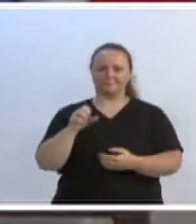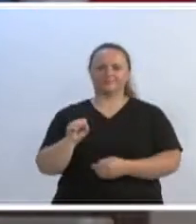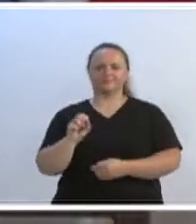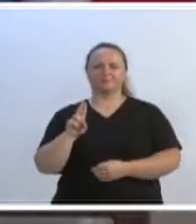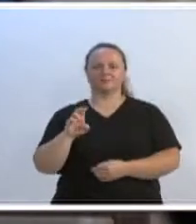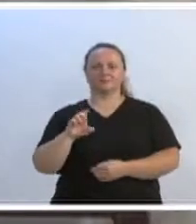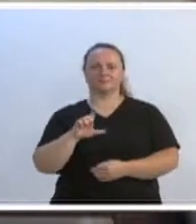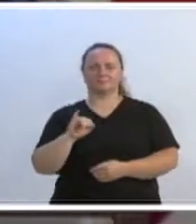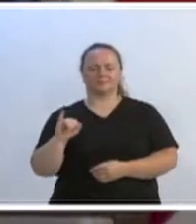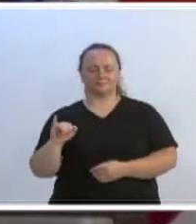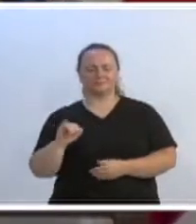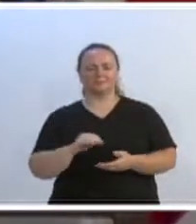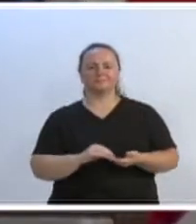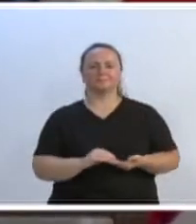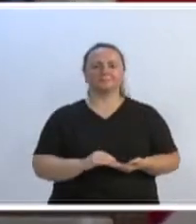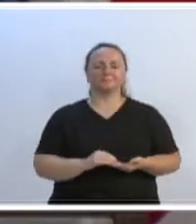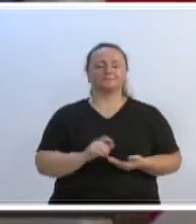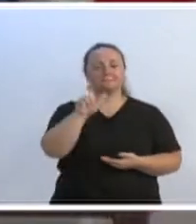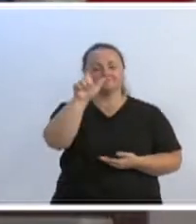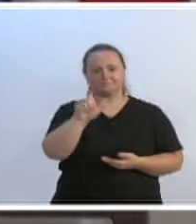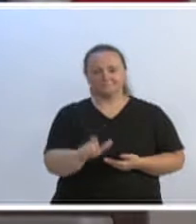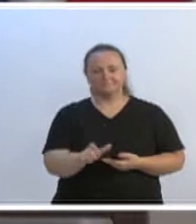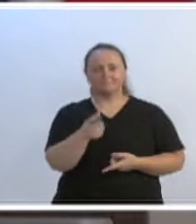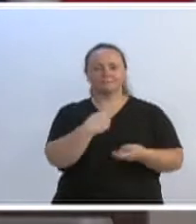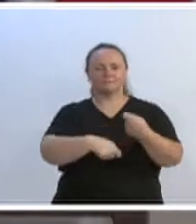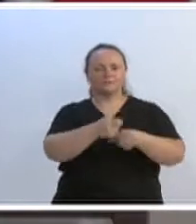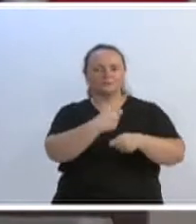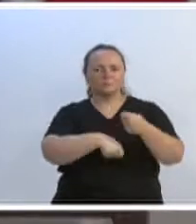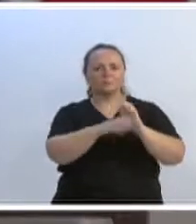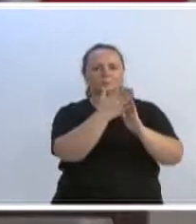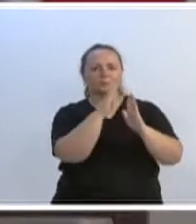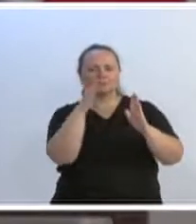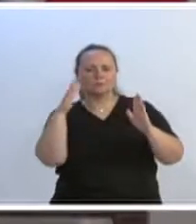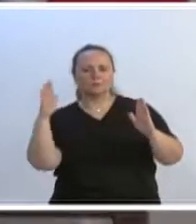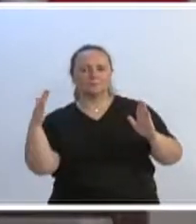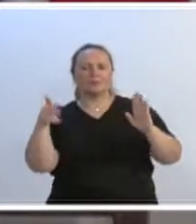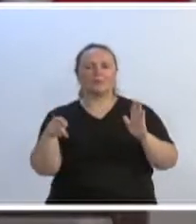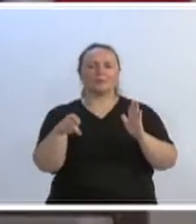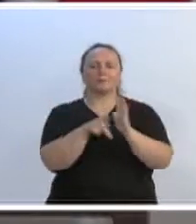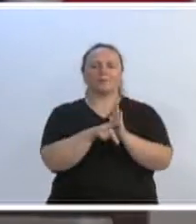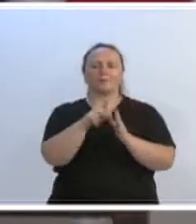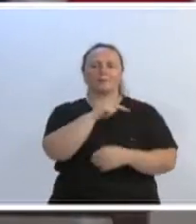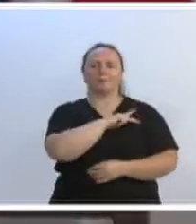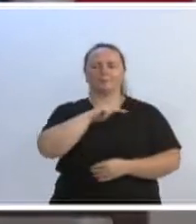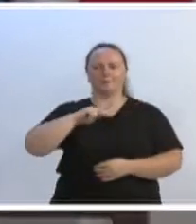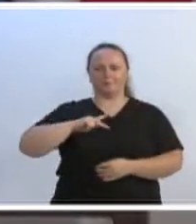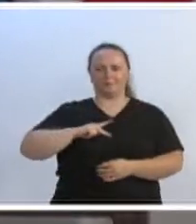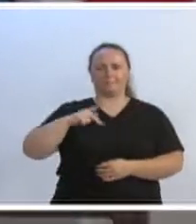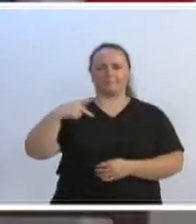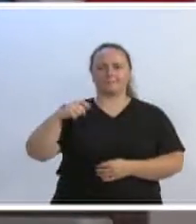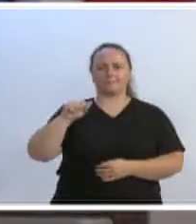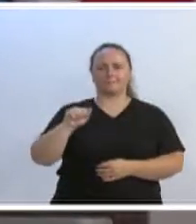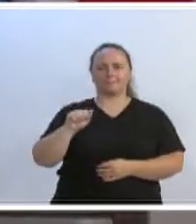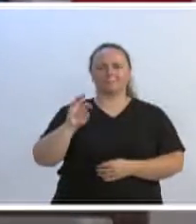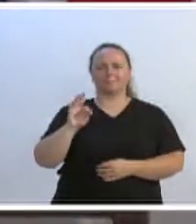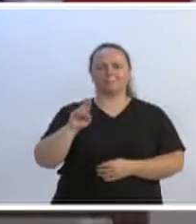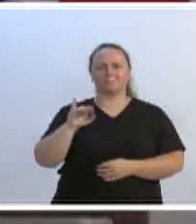a 1964. Kalender, 1900, der Urwaldesbote, e o